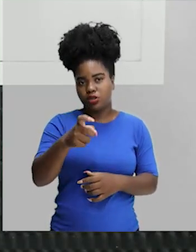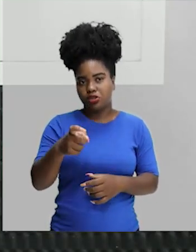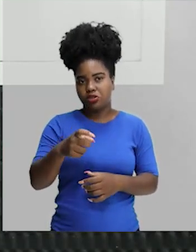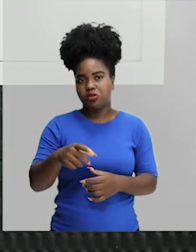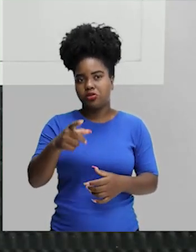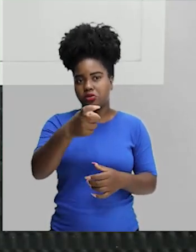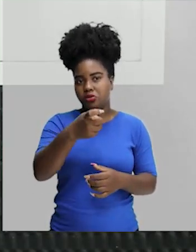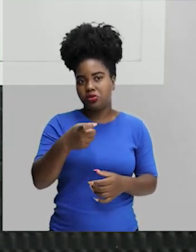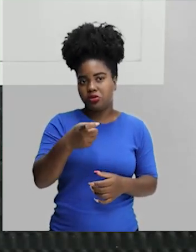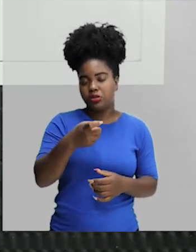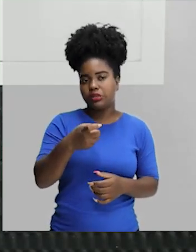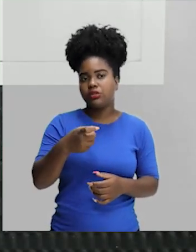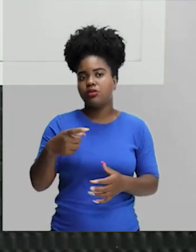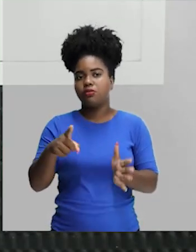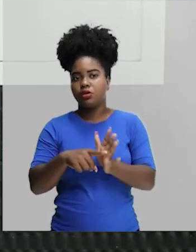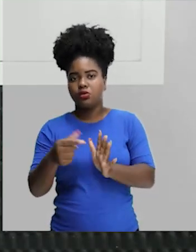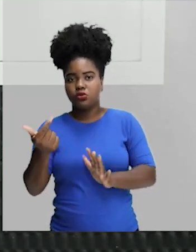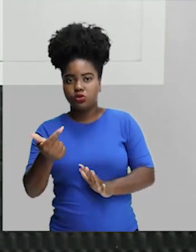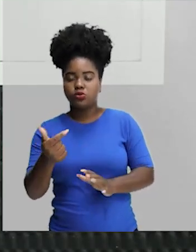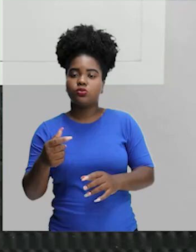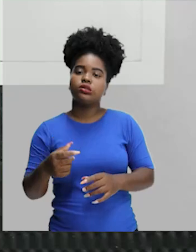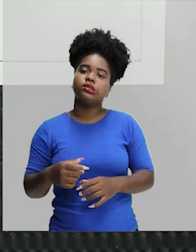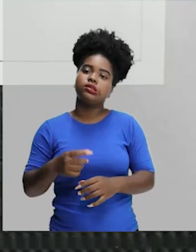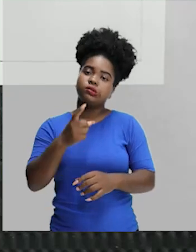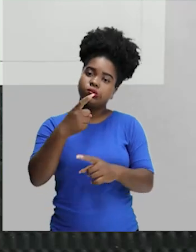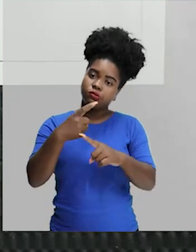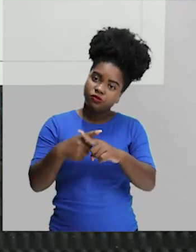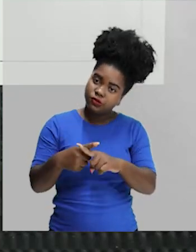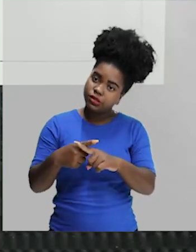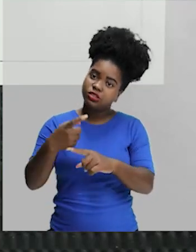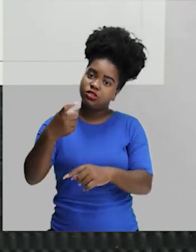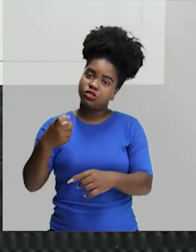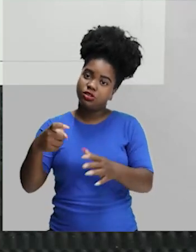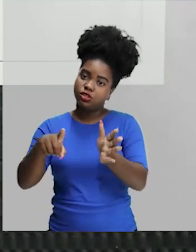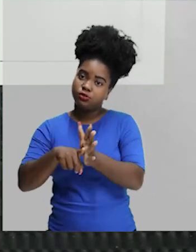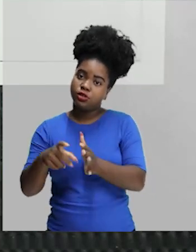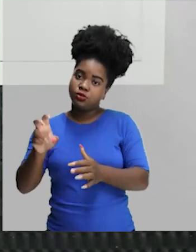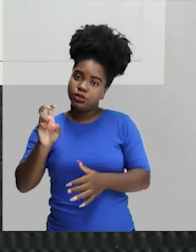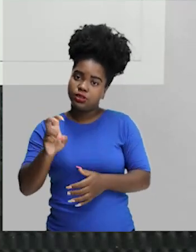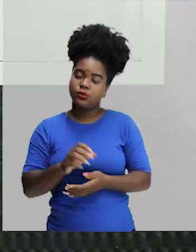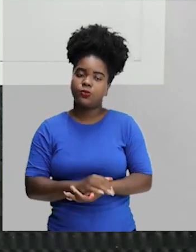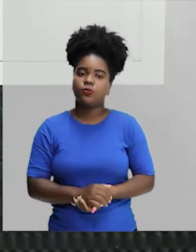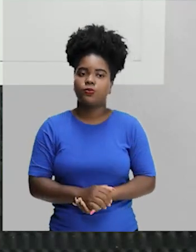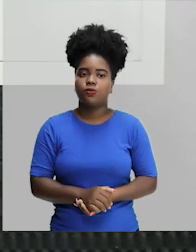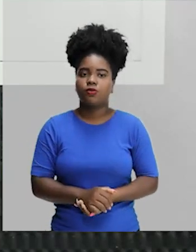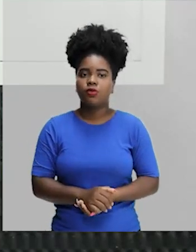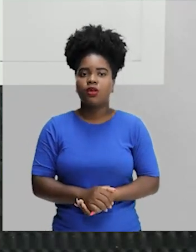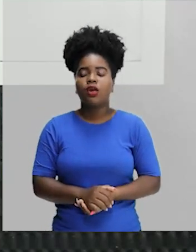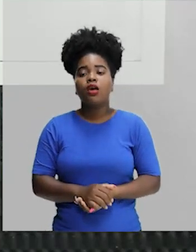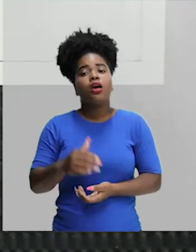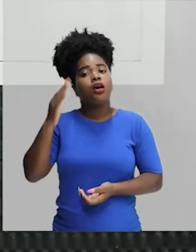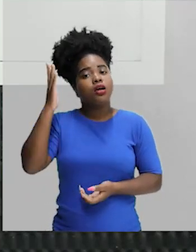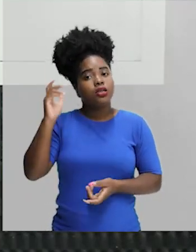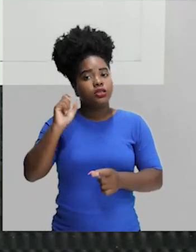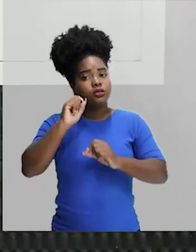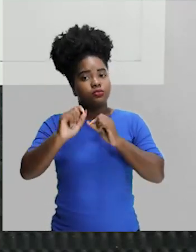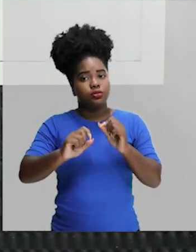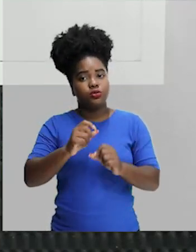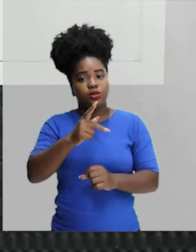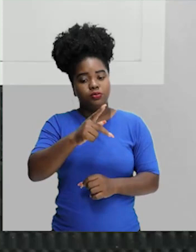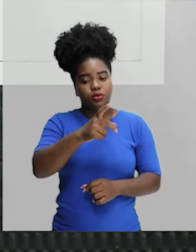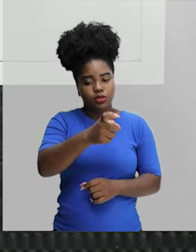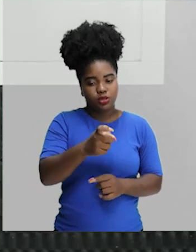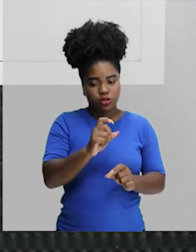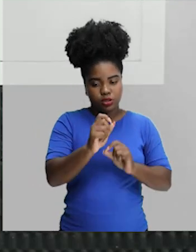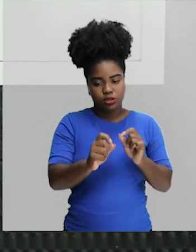x menos 5. Tá? Olha só. Então, a gente sabe que esse polinômio px, né, ele vai ser